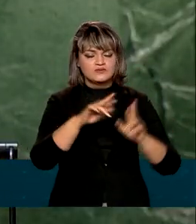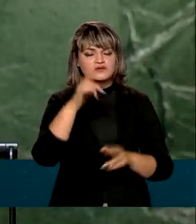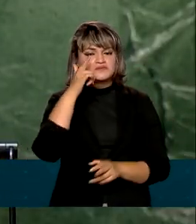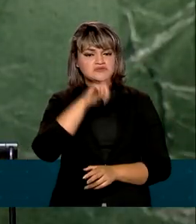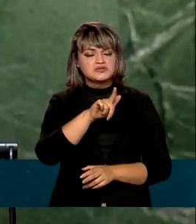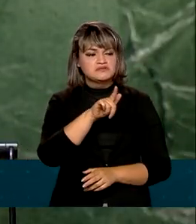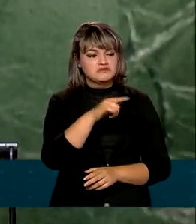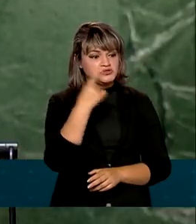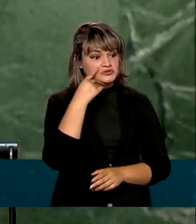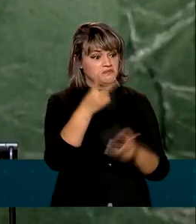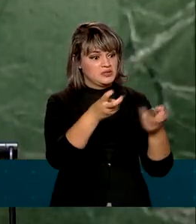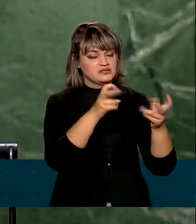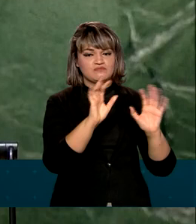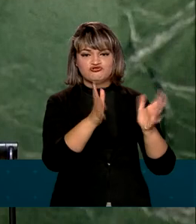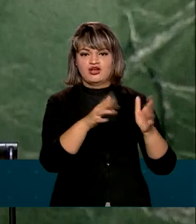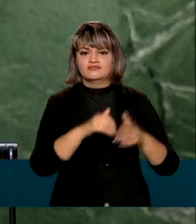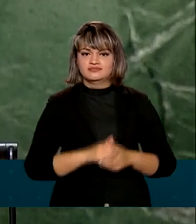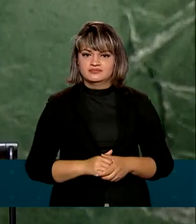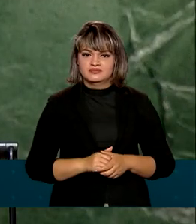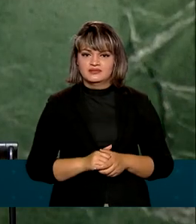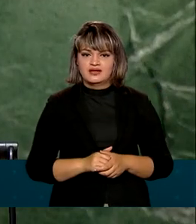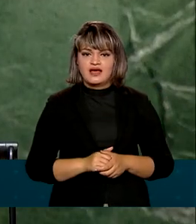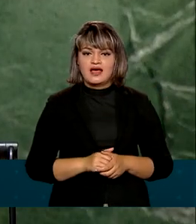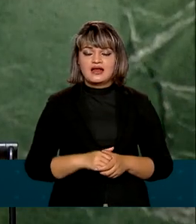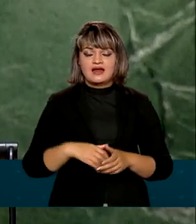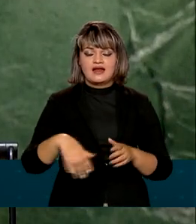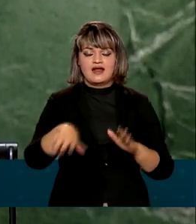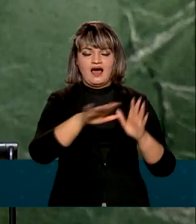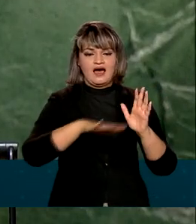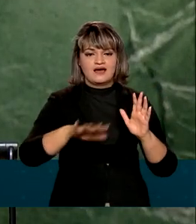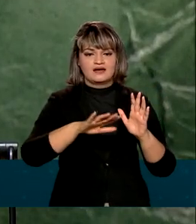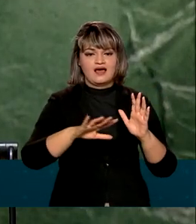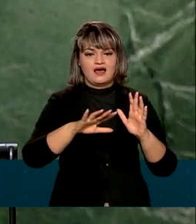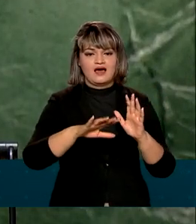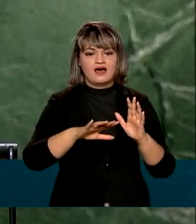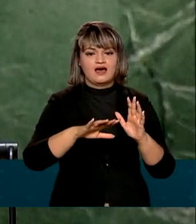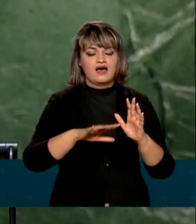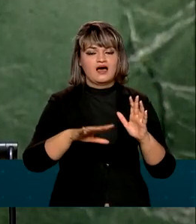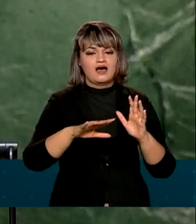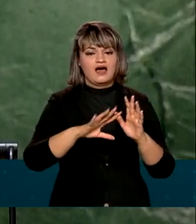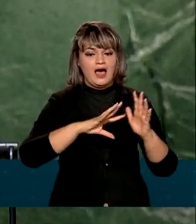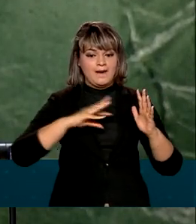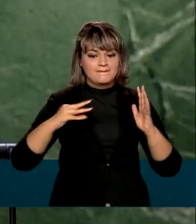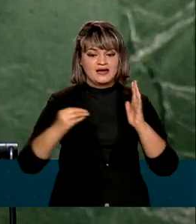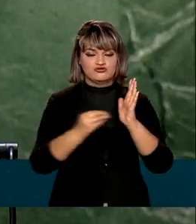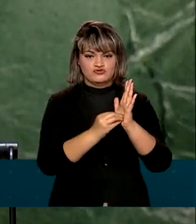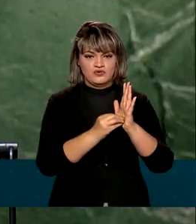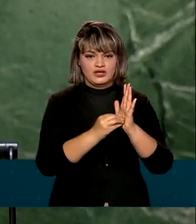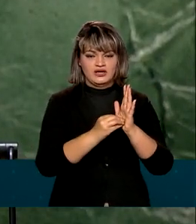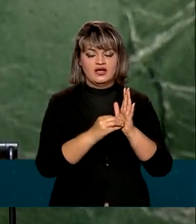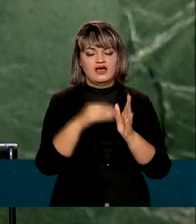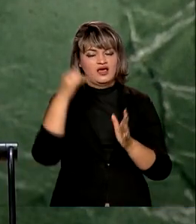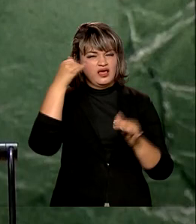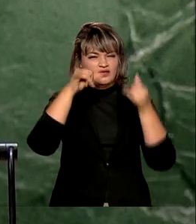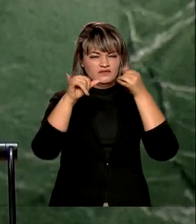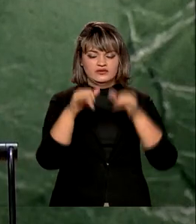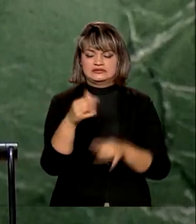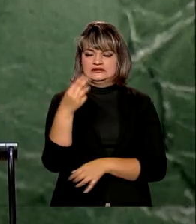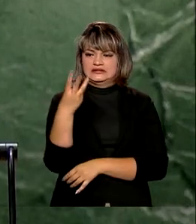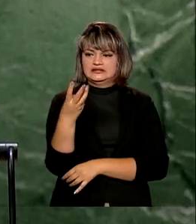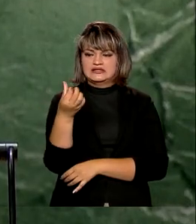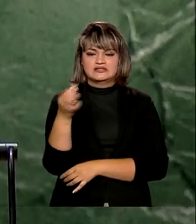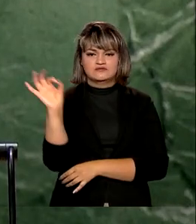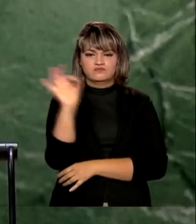começaram a aparecer. Na Amazônia tivemos uma redução de 32% do desmatamento no mês de